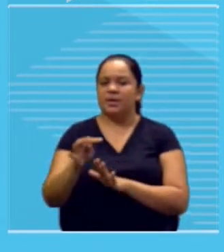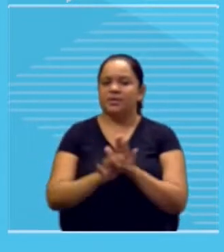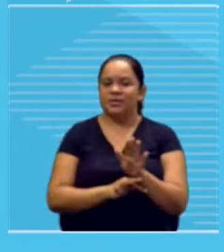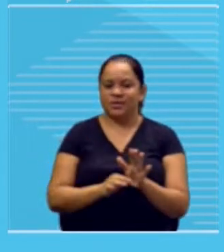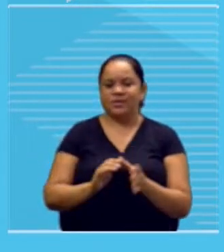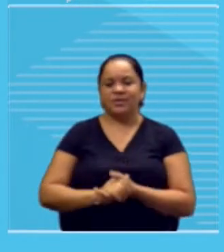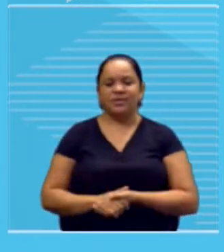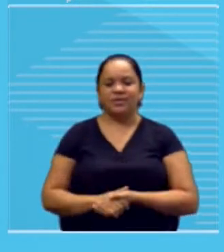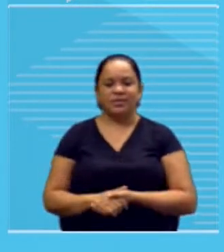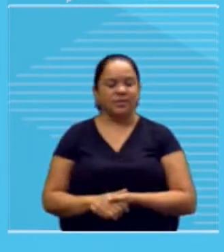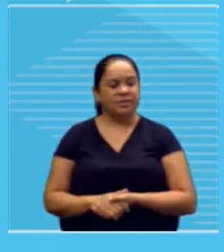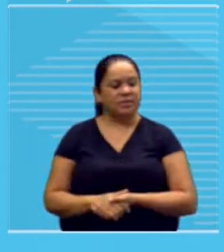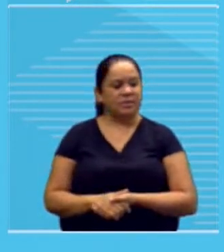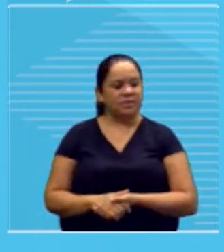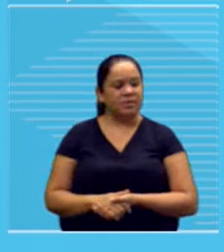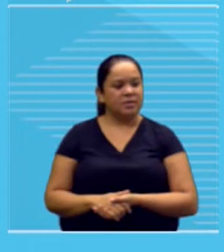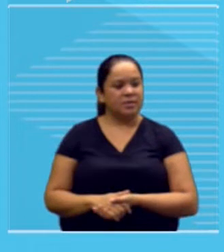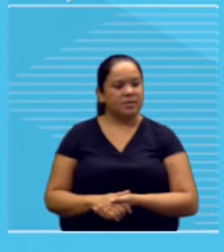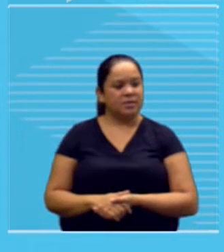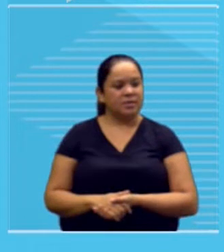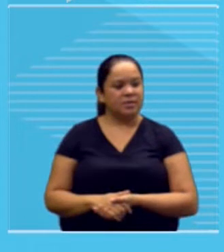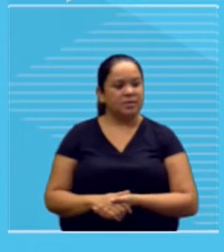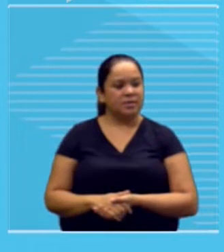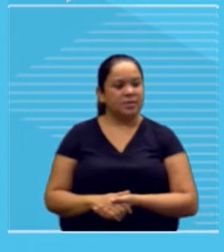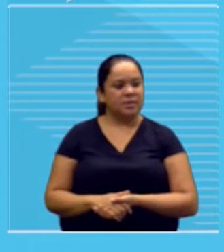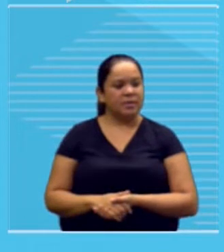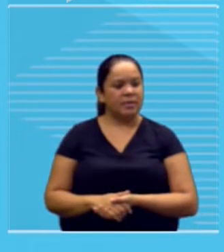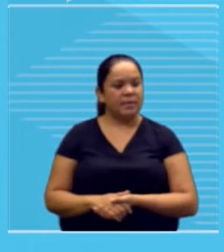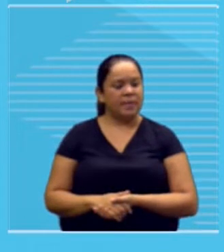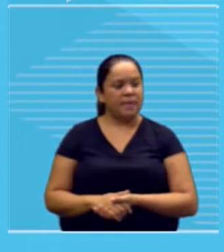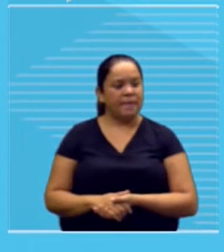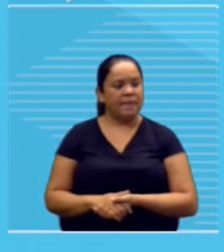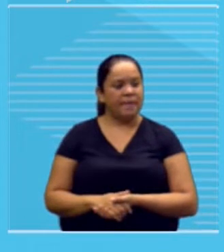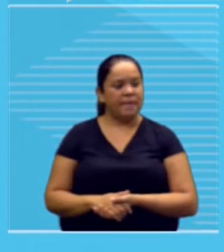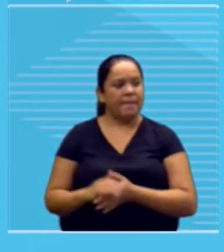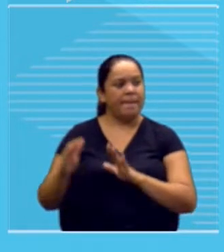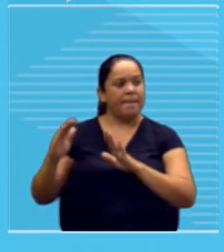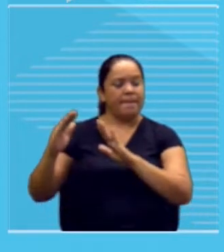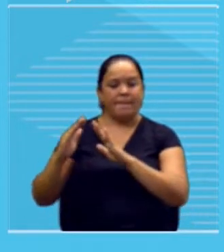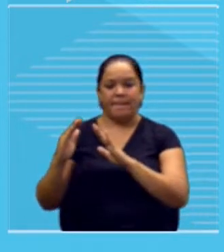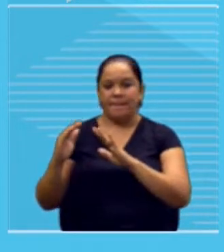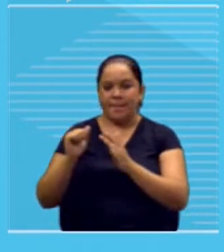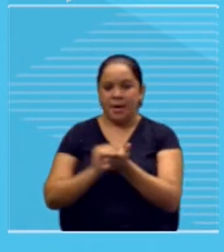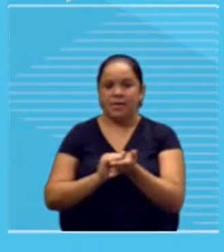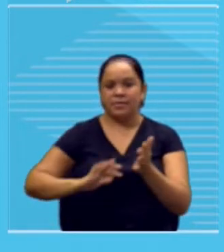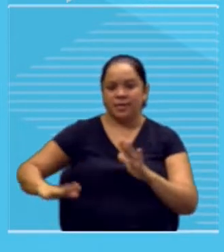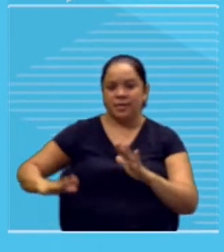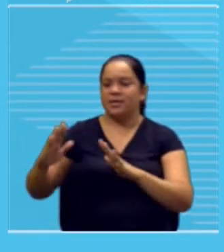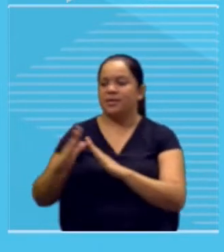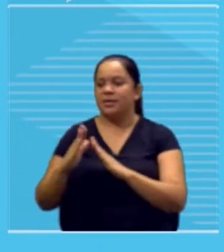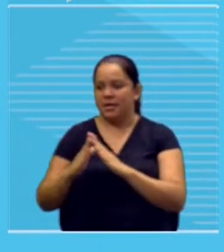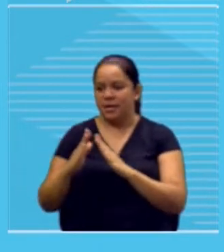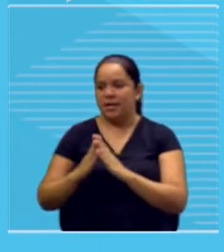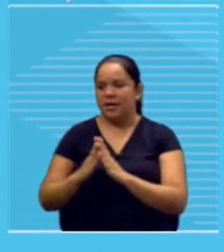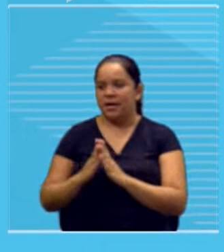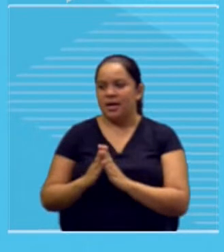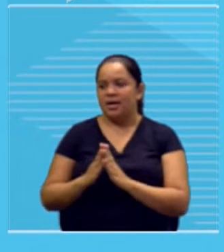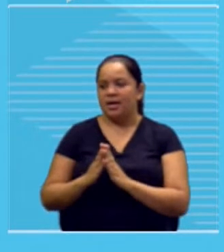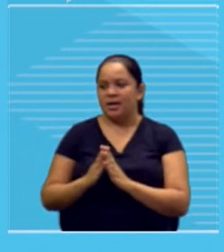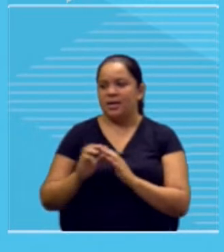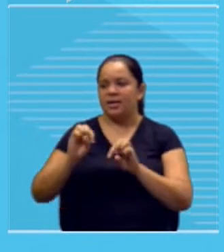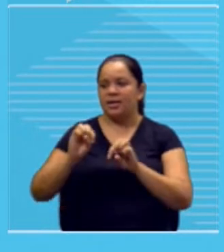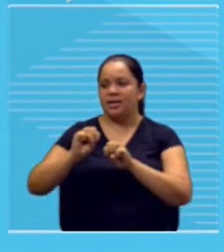casa tem aí ó lá de 31 e a gente conseguir dar andamento a isso não tem problema e a gente não